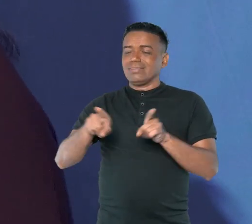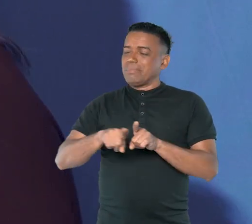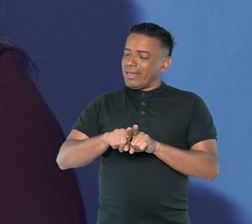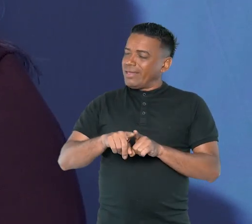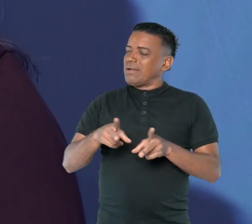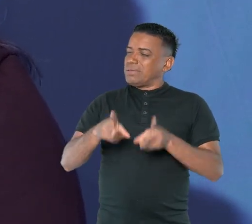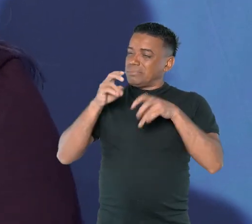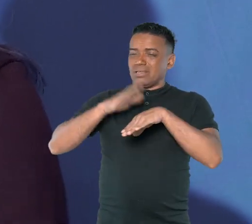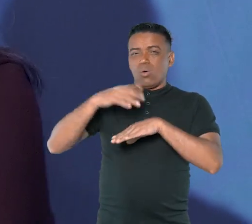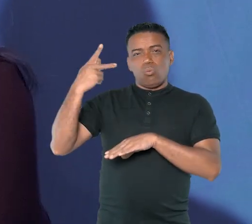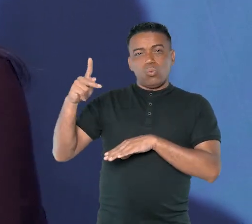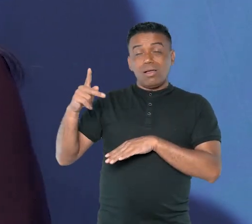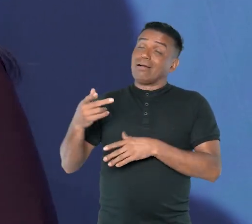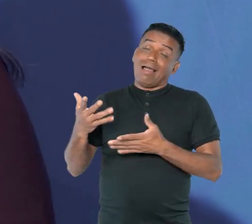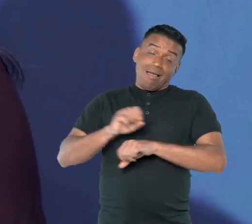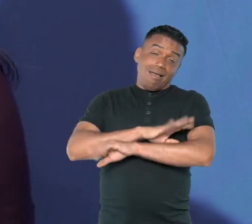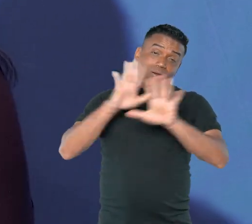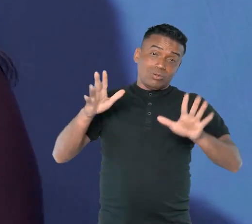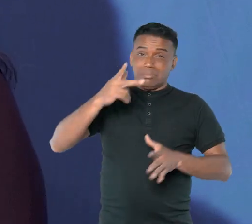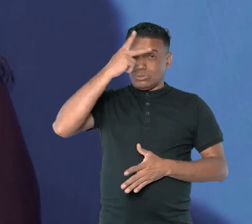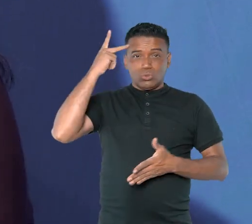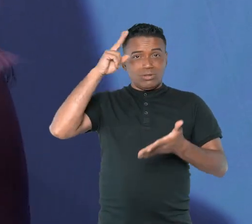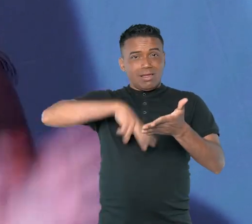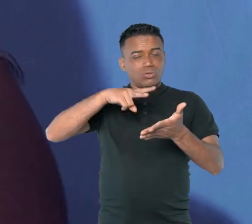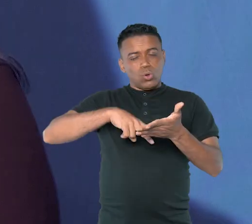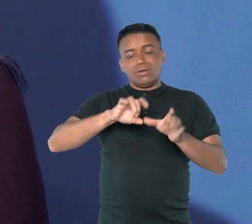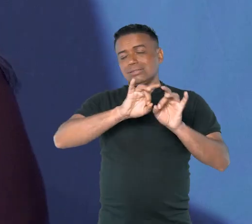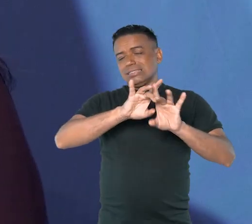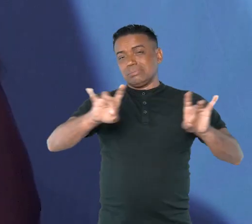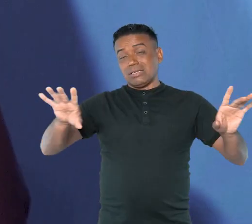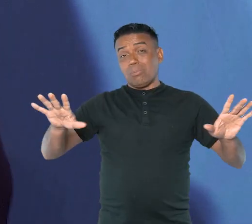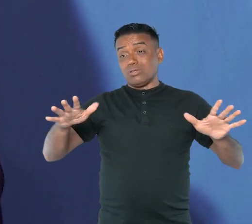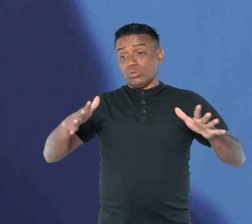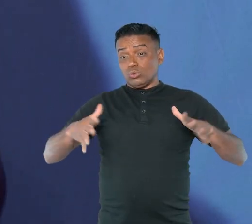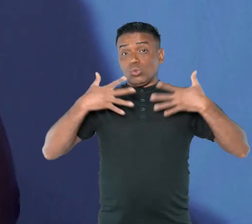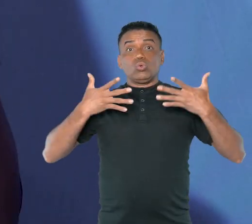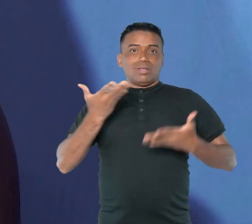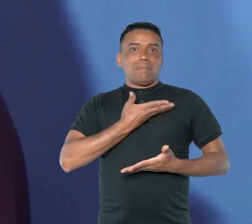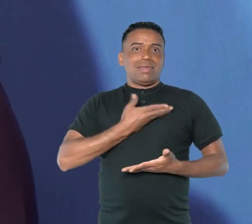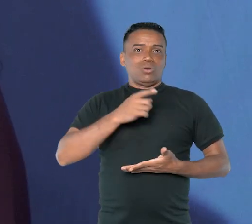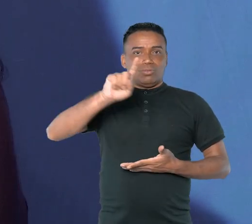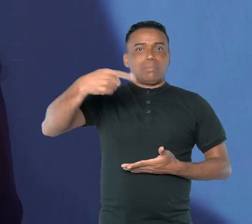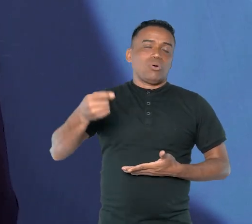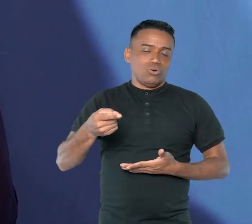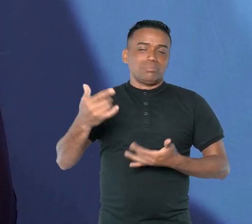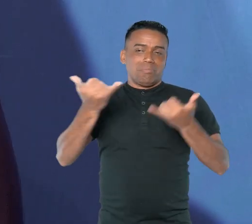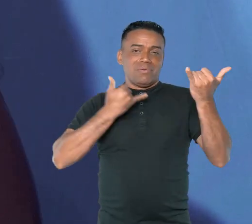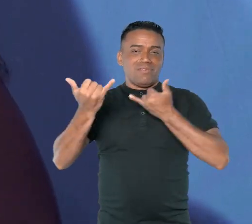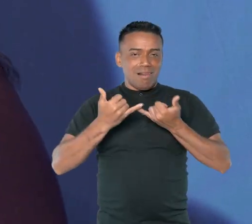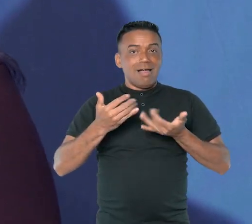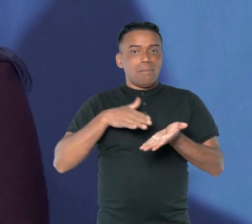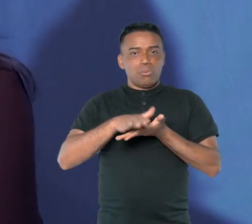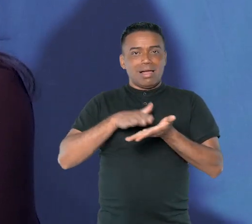que escritores são leitores muito especiais, mas eu preferi dar um susto nos meus amigos depois, deixar eles me falarem depois que o